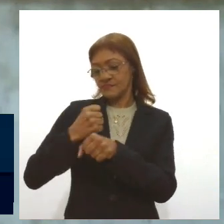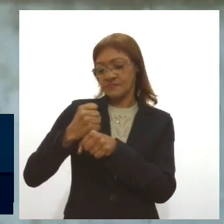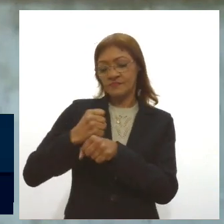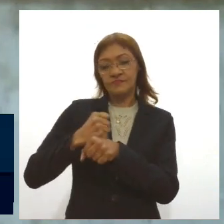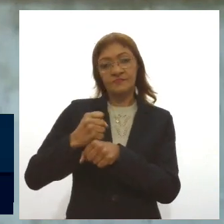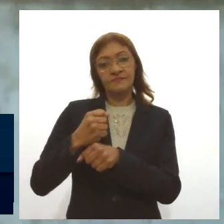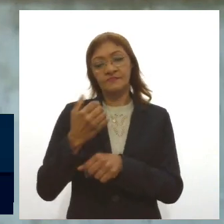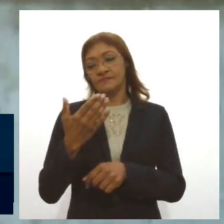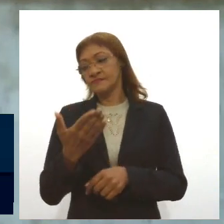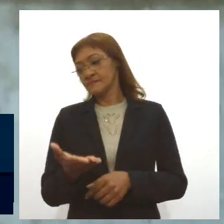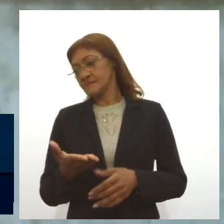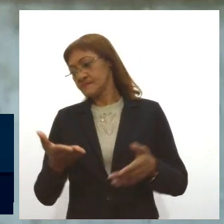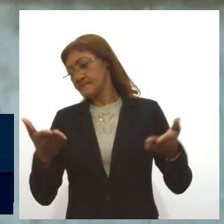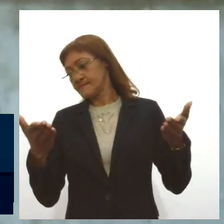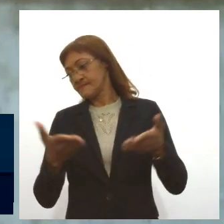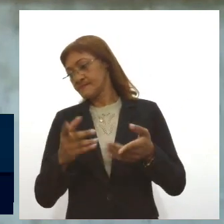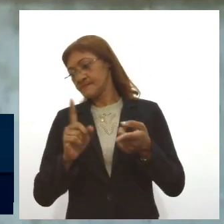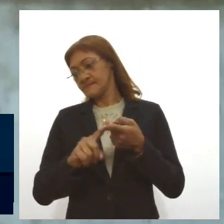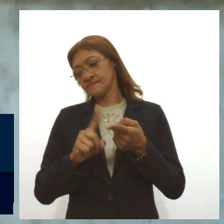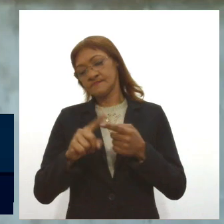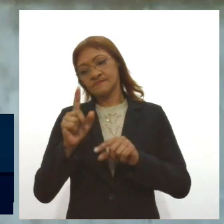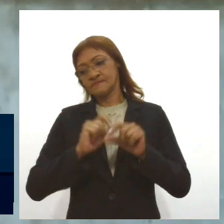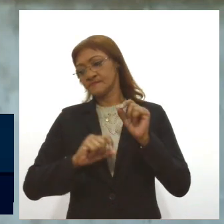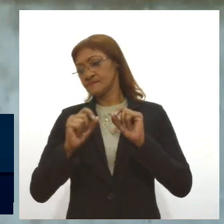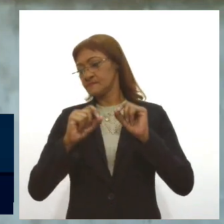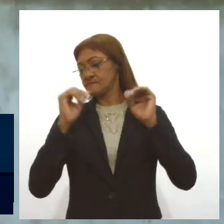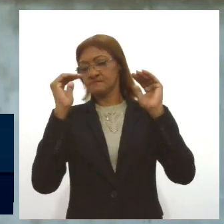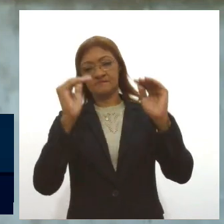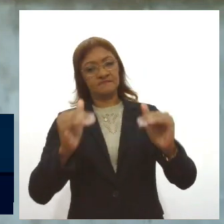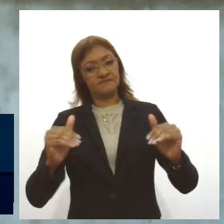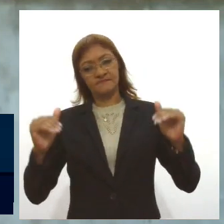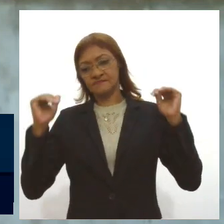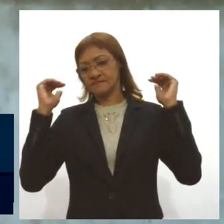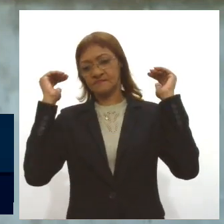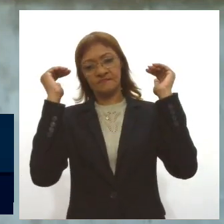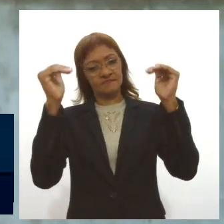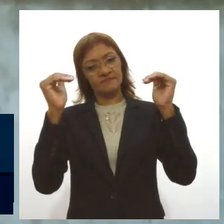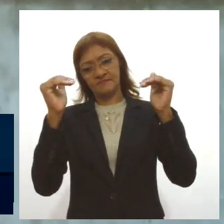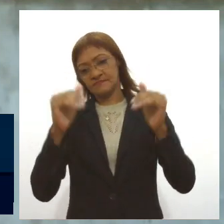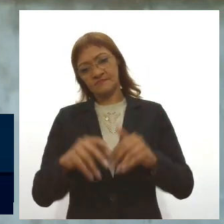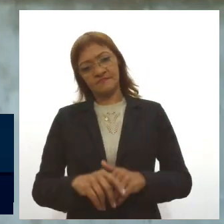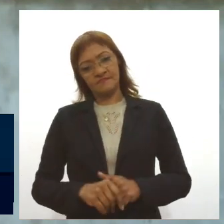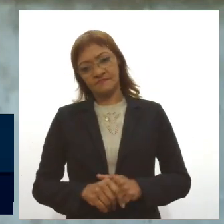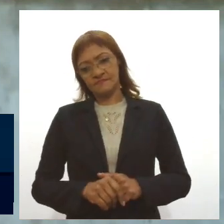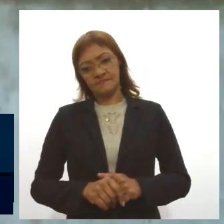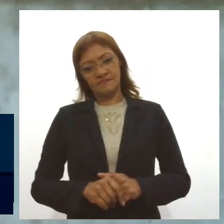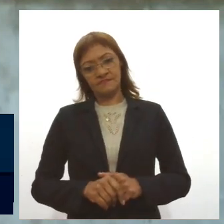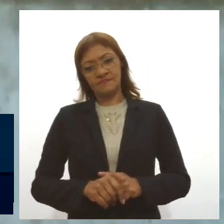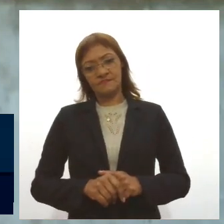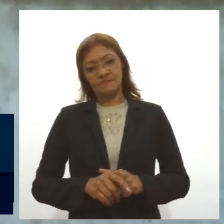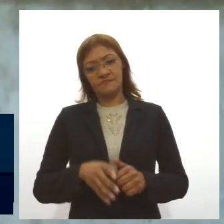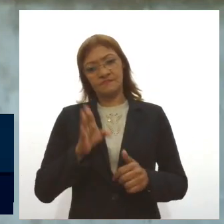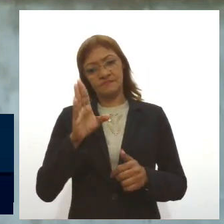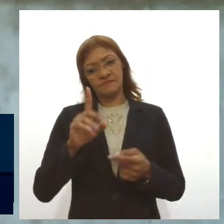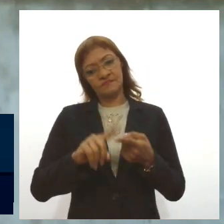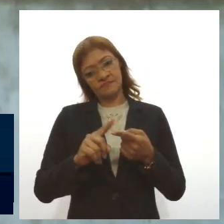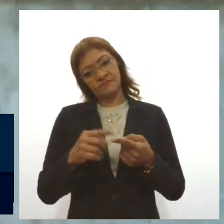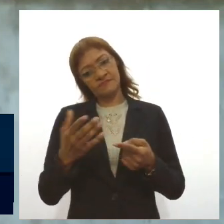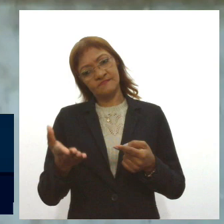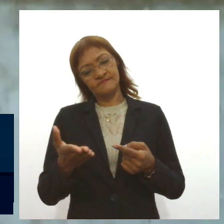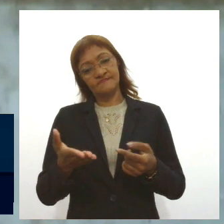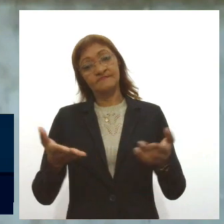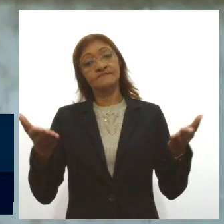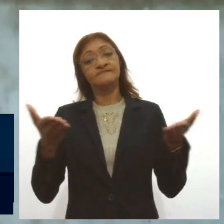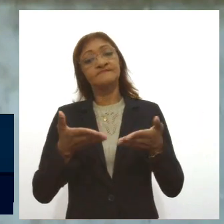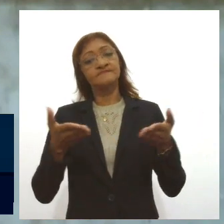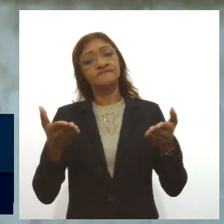Então, esse foi também um gol de placa espetacular, né? A aprovação do TCFA. E agora tem um